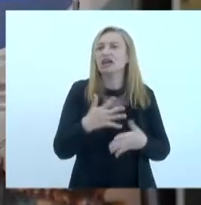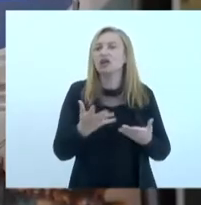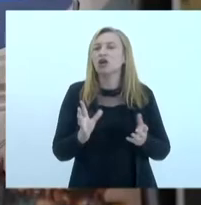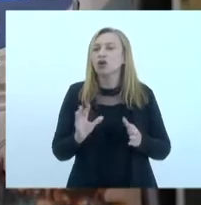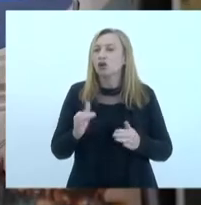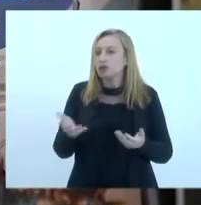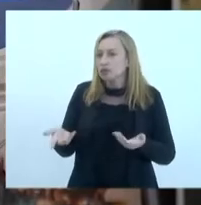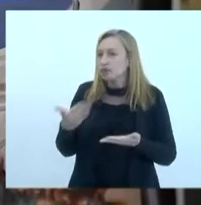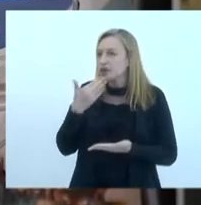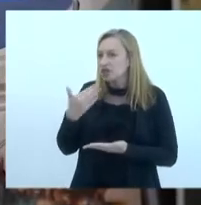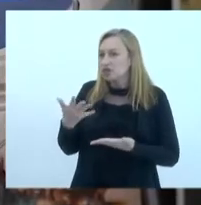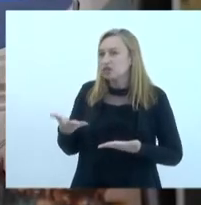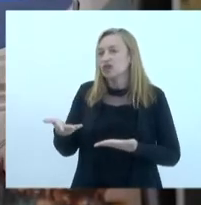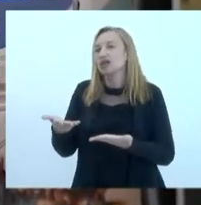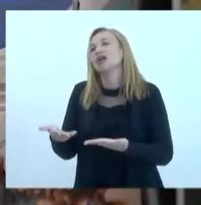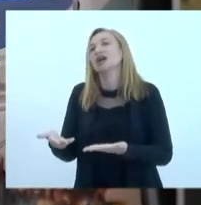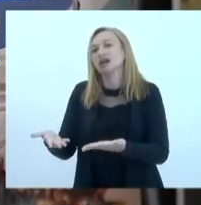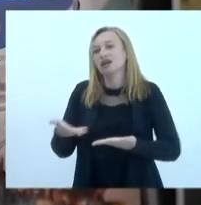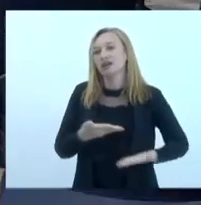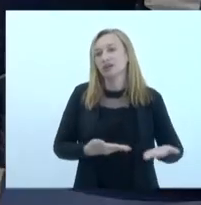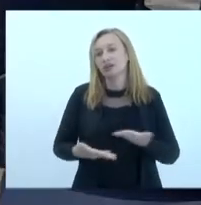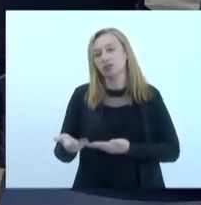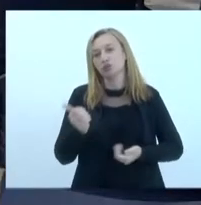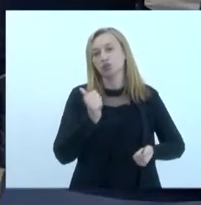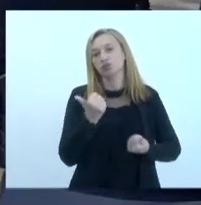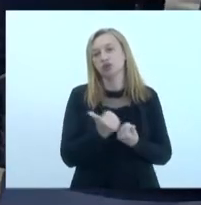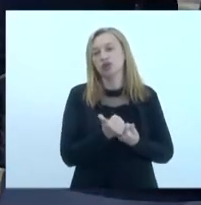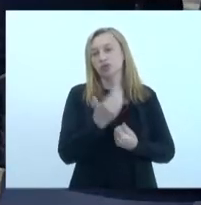todos vocês. Muito obrigada pela oportunidade.